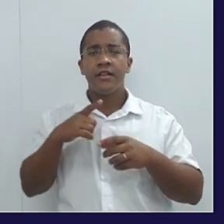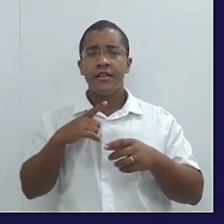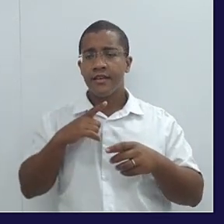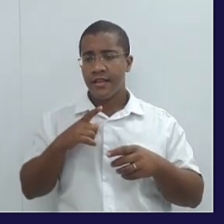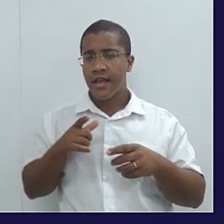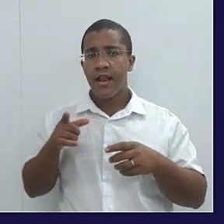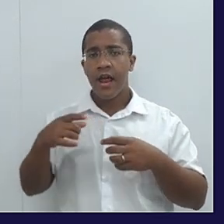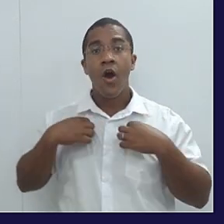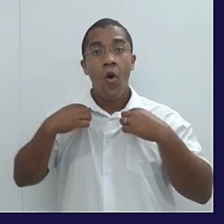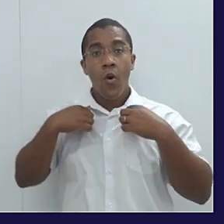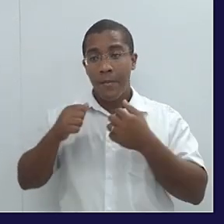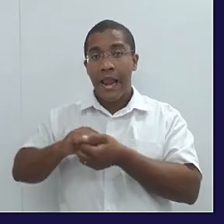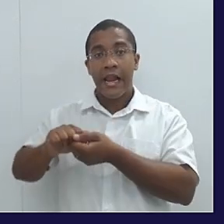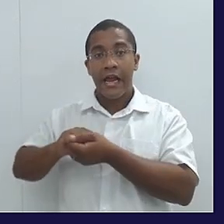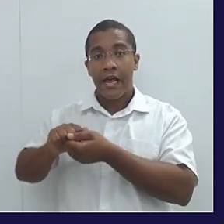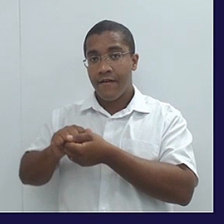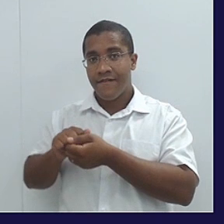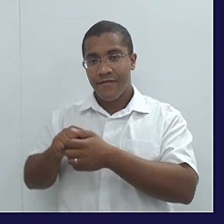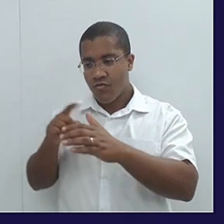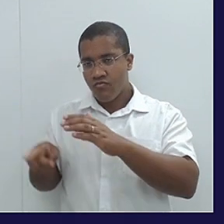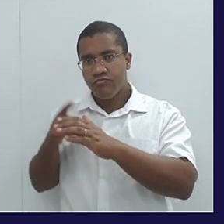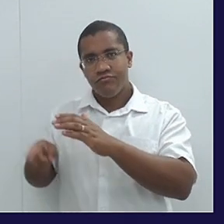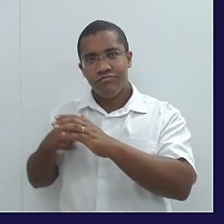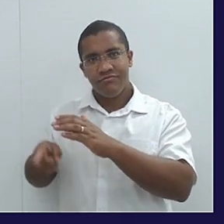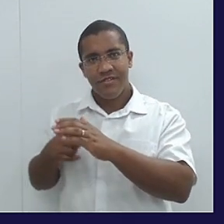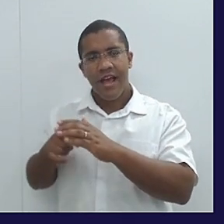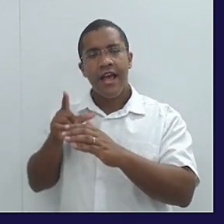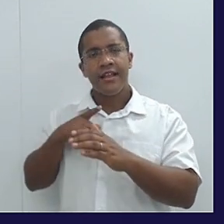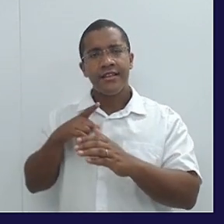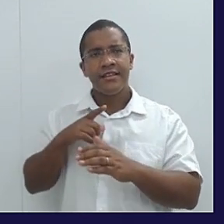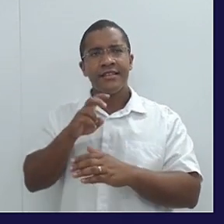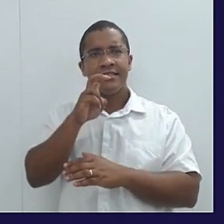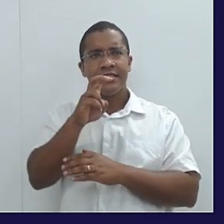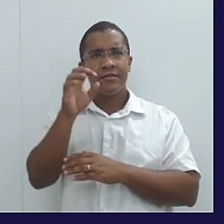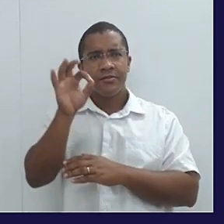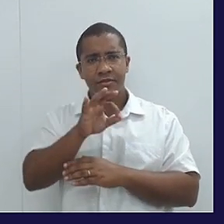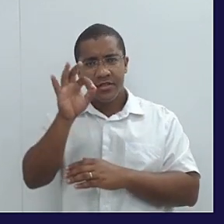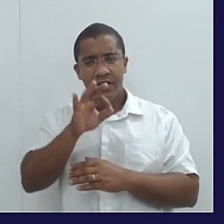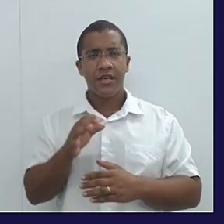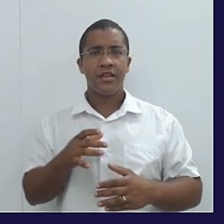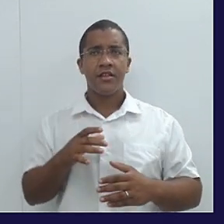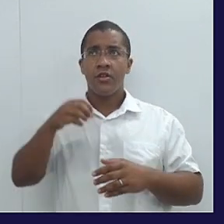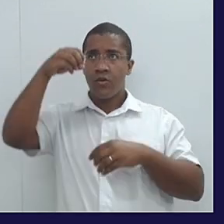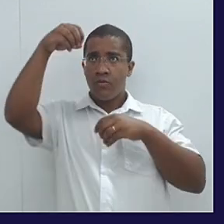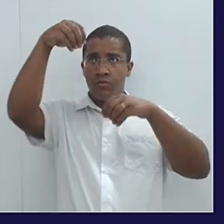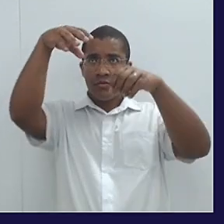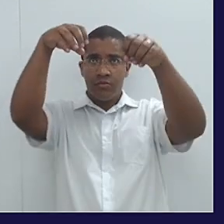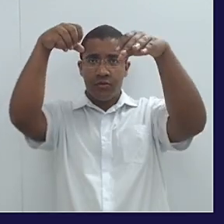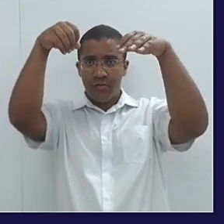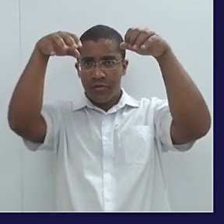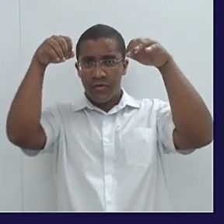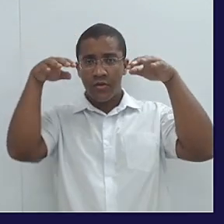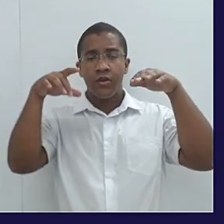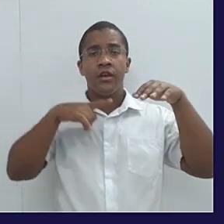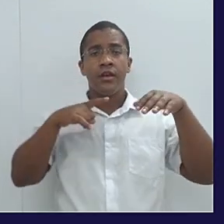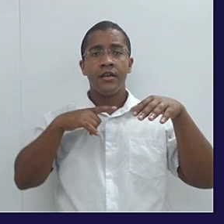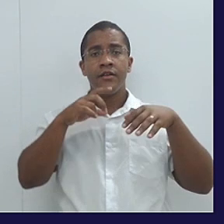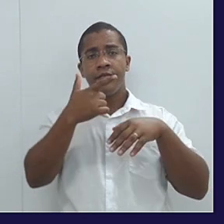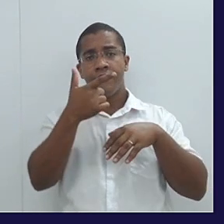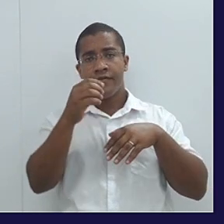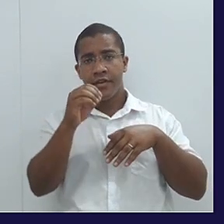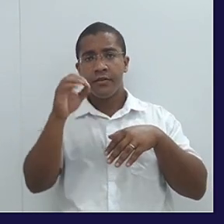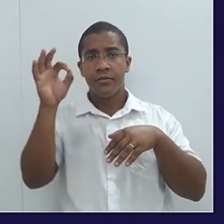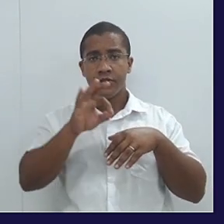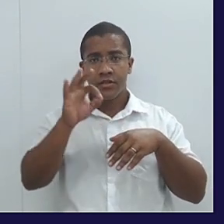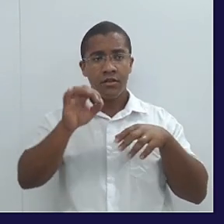que a máquina de lavar gasta 5% de energia, a iluminação ela vai gastar cerca de 20%,